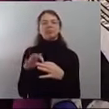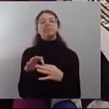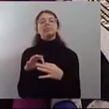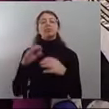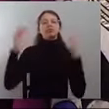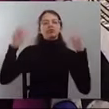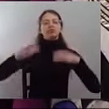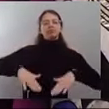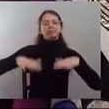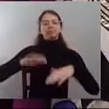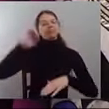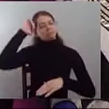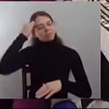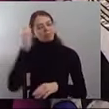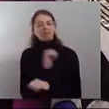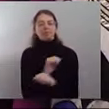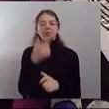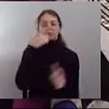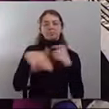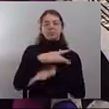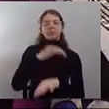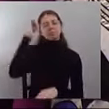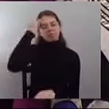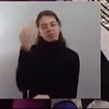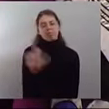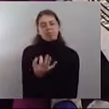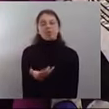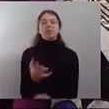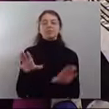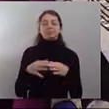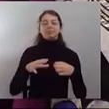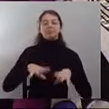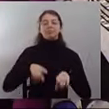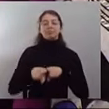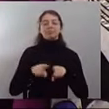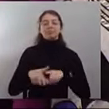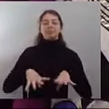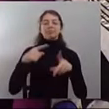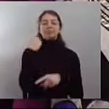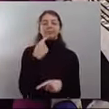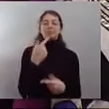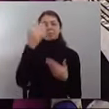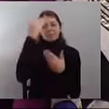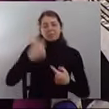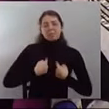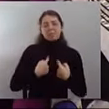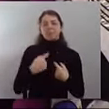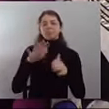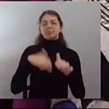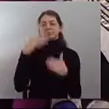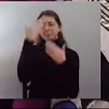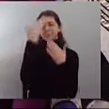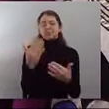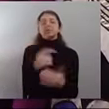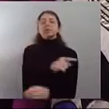às populações que foram por elas afetadas. O Grupo Político Evoluir Oeiras congratula-se e congratula toda a Assembleia Municipal de Oeiras pela